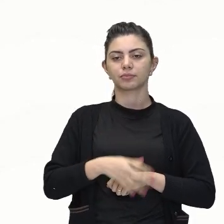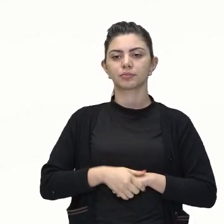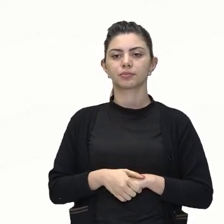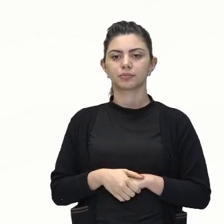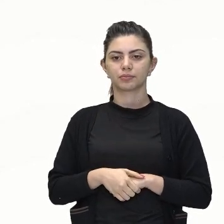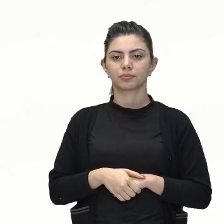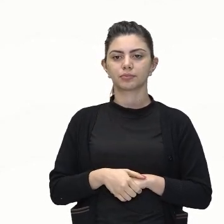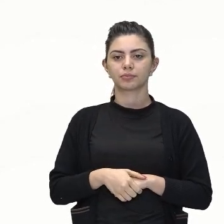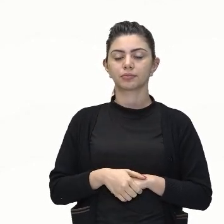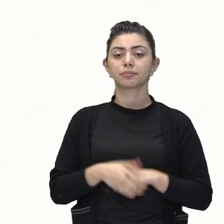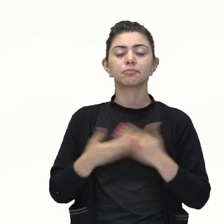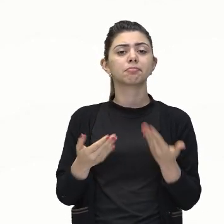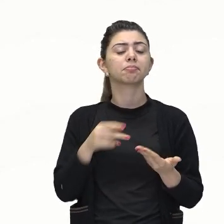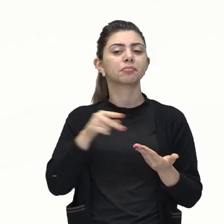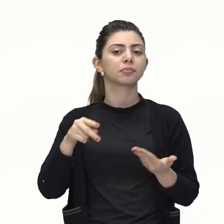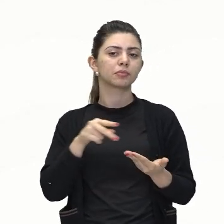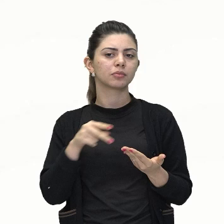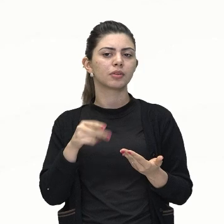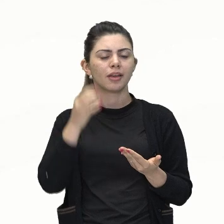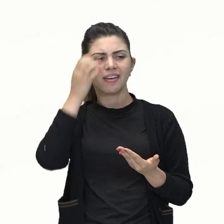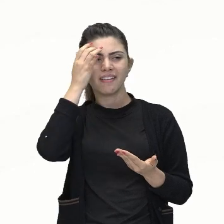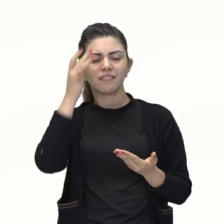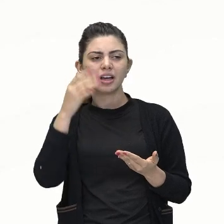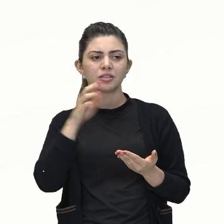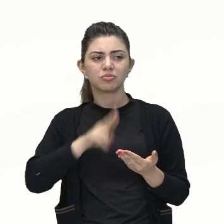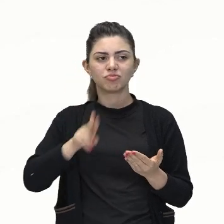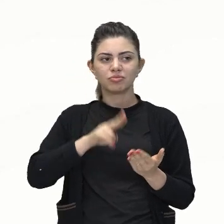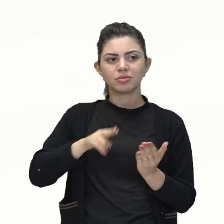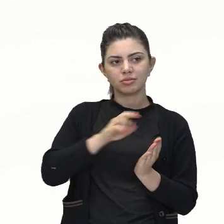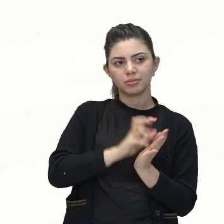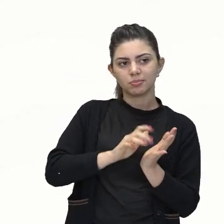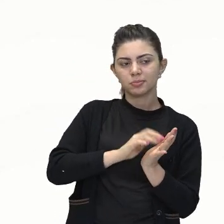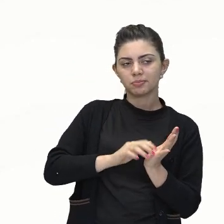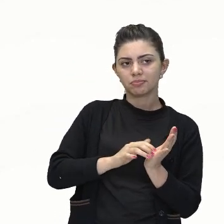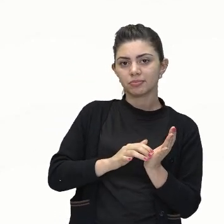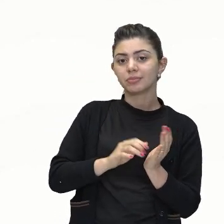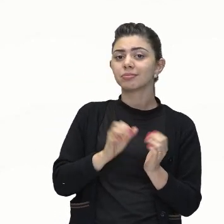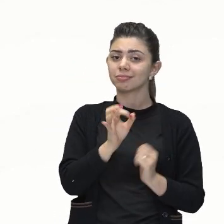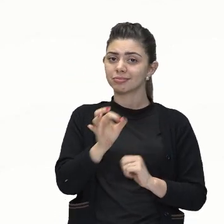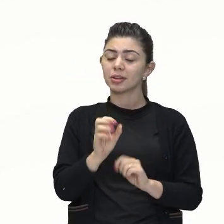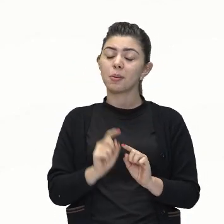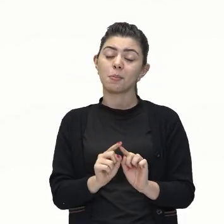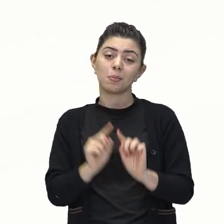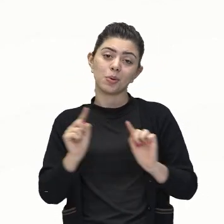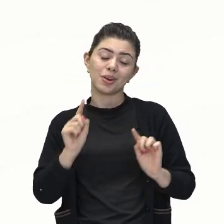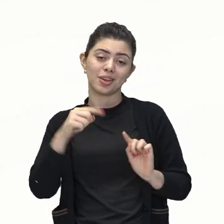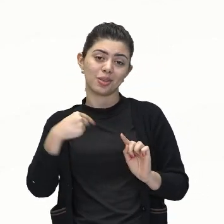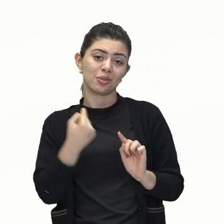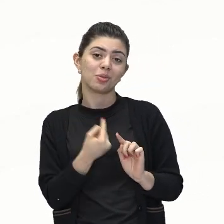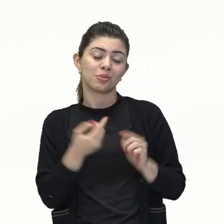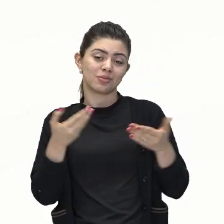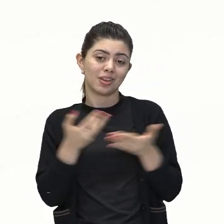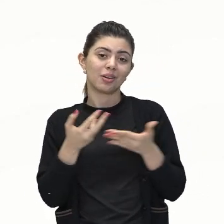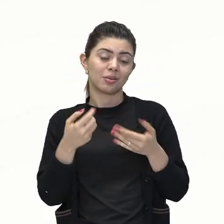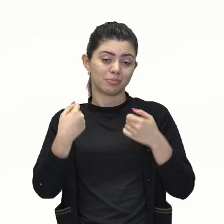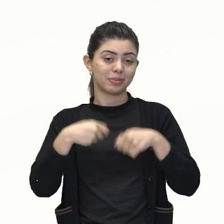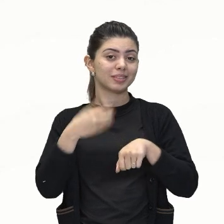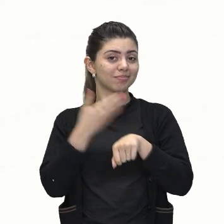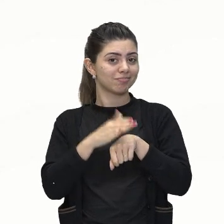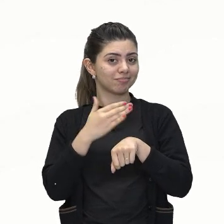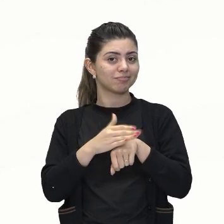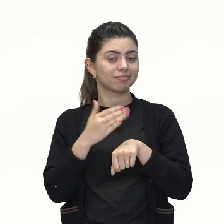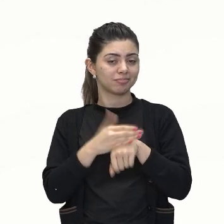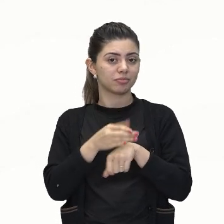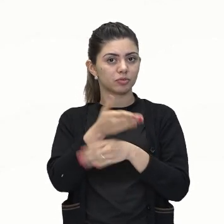6. Professor, não é mais fácil com calculadora? Com certeza, mas nós não temos isso aqui. E